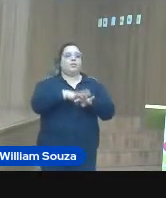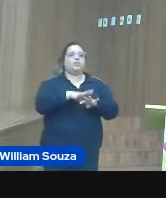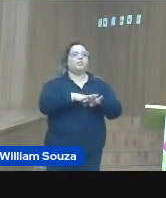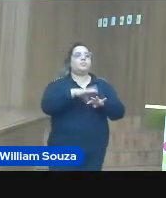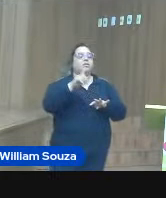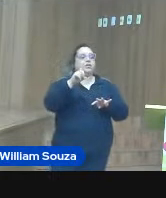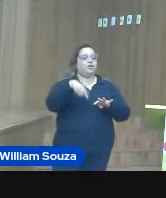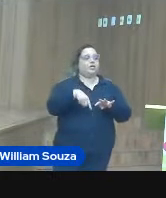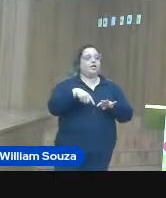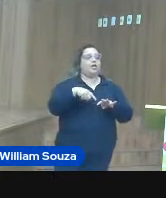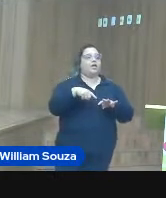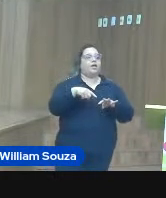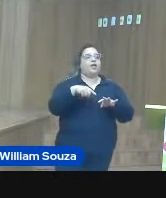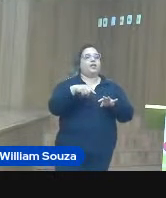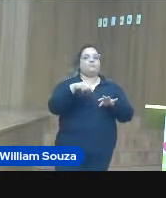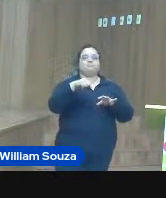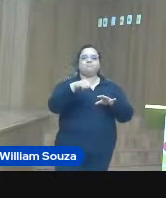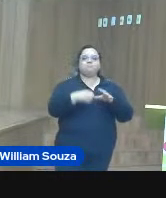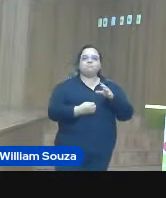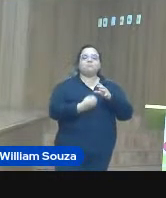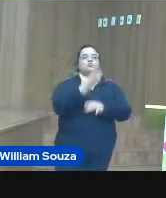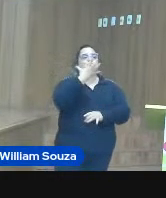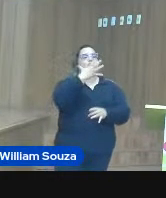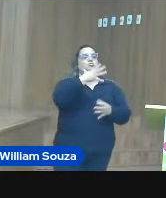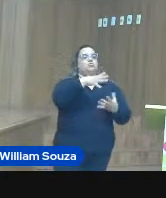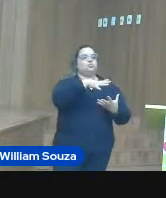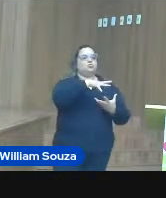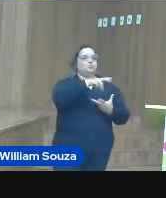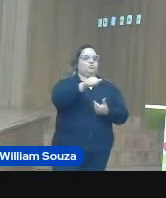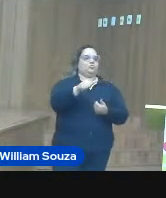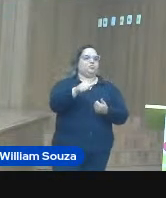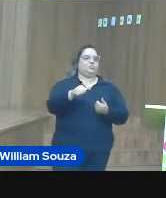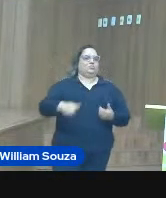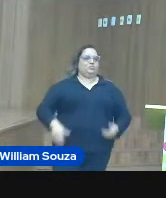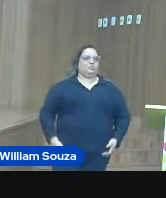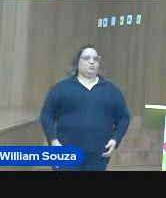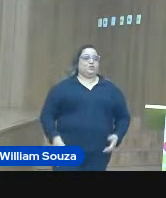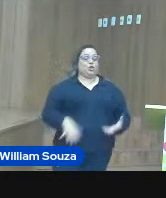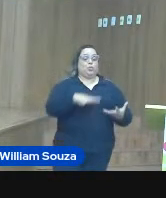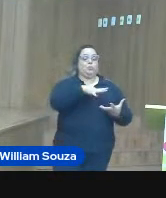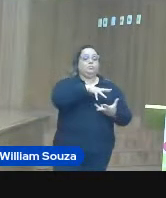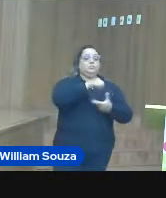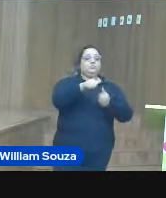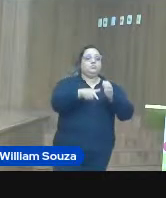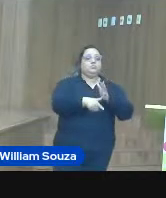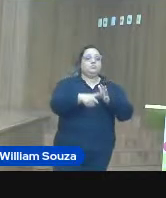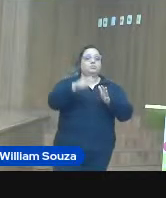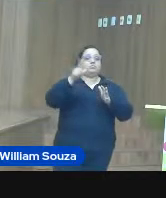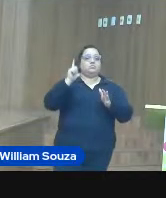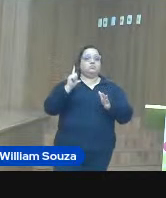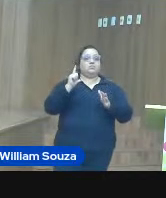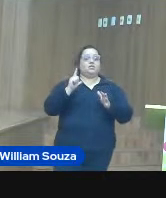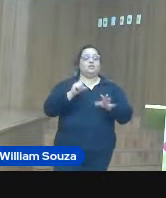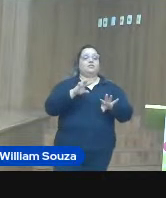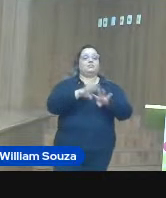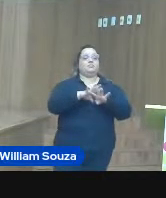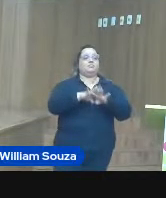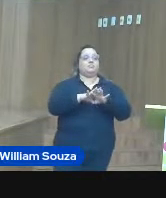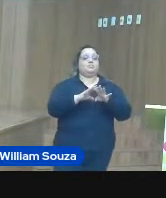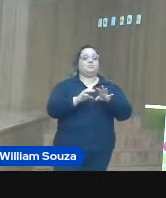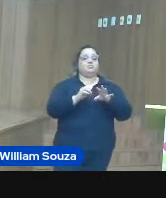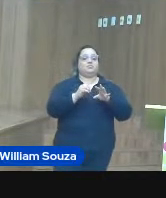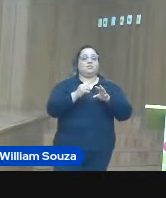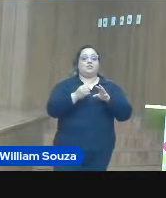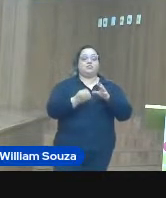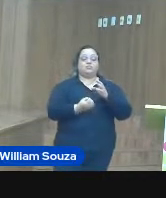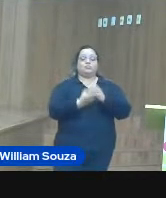Ela não nasce no mundo. Né? Se o mundo viesse antes e a matemática nascesse do mundo, a